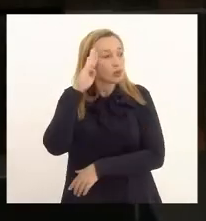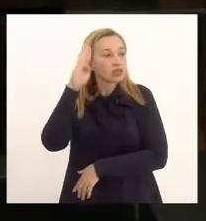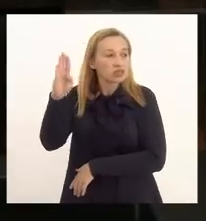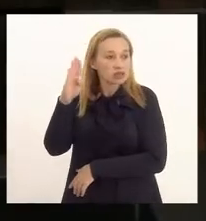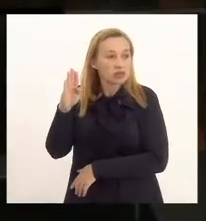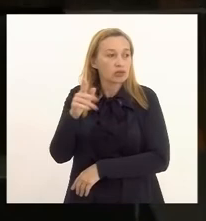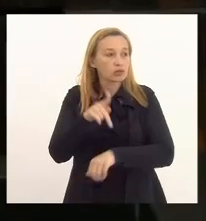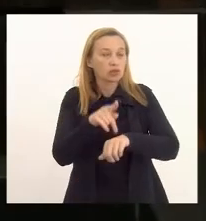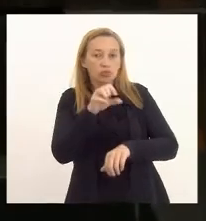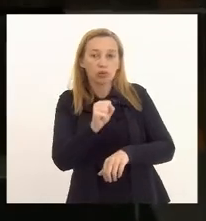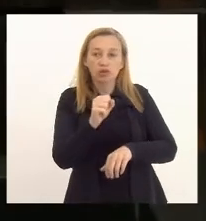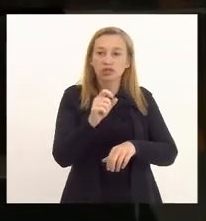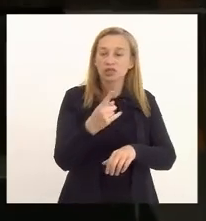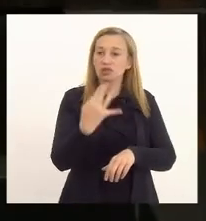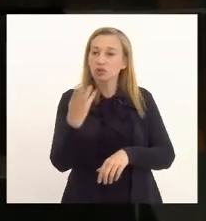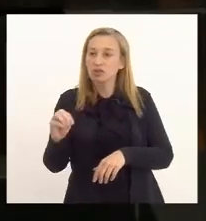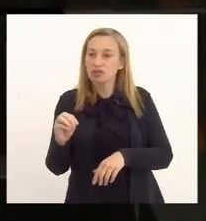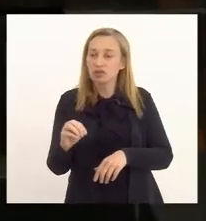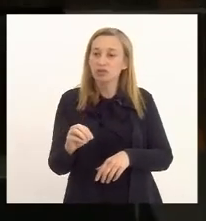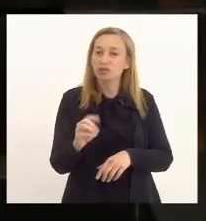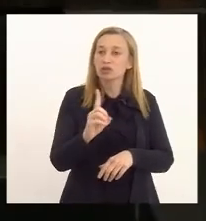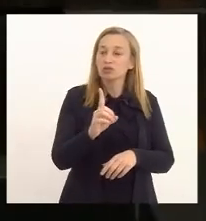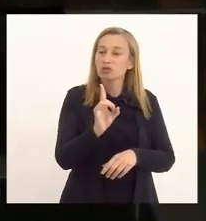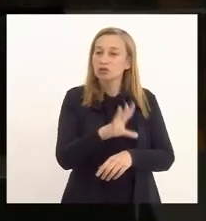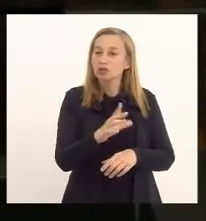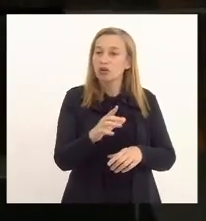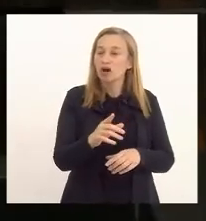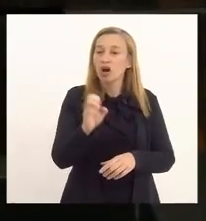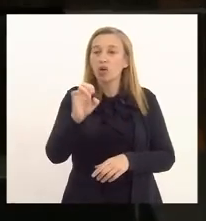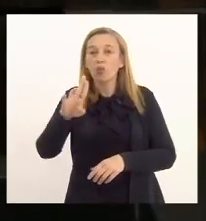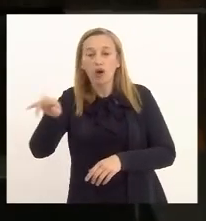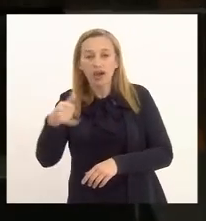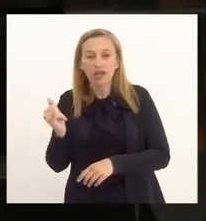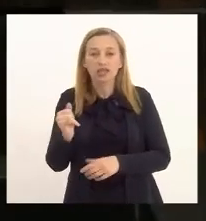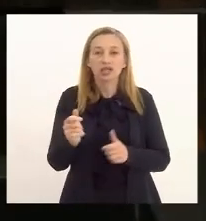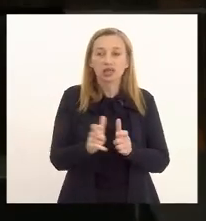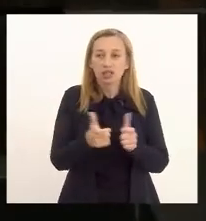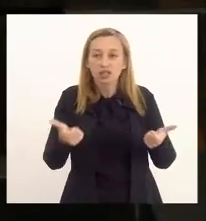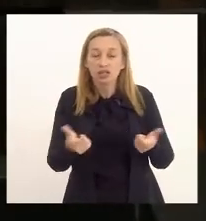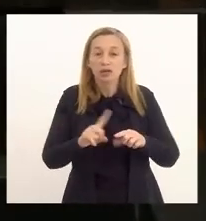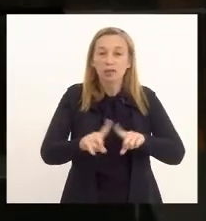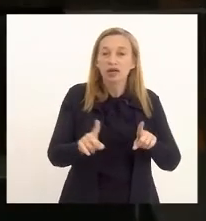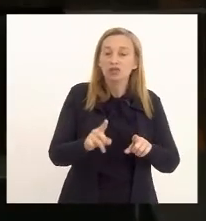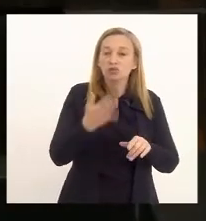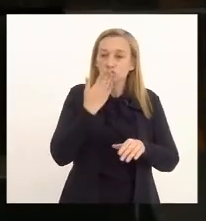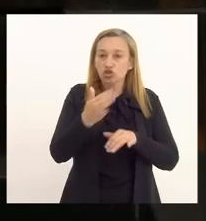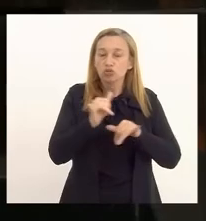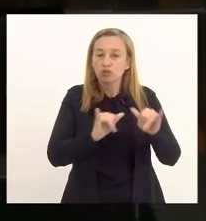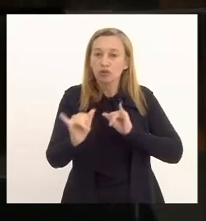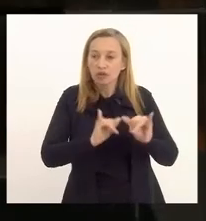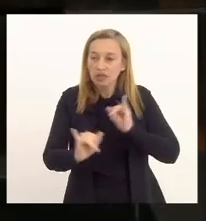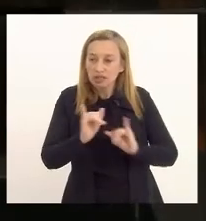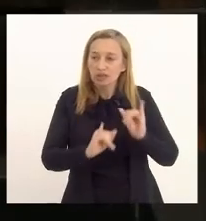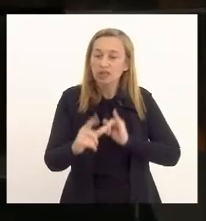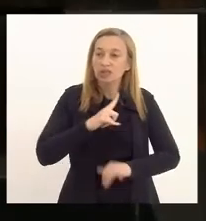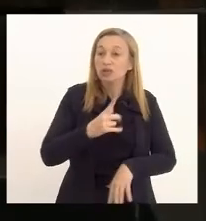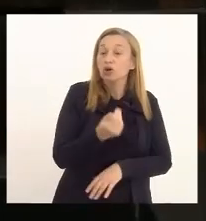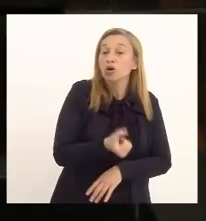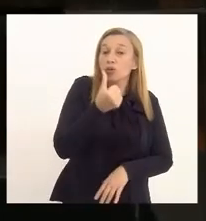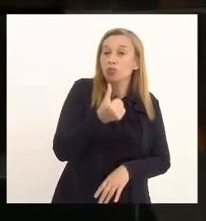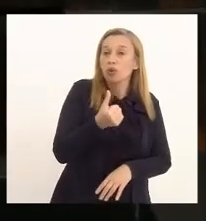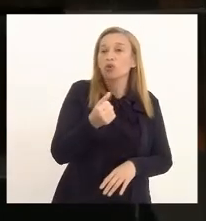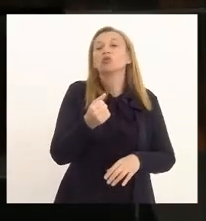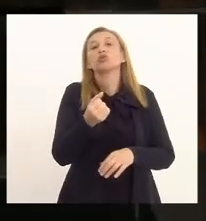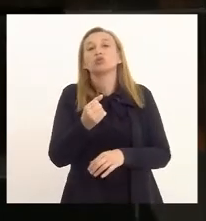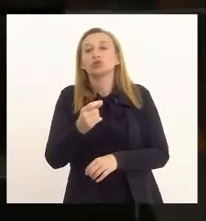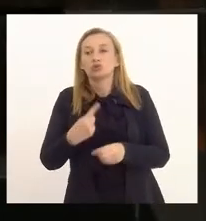de pós-graduação que engrandece não só a UERJ, garante um tipo de formação que, infelizmente, ainda temos muito pouco no município de São Gonçalo e temos